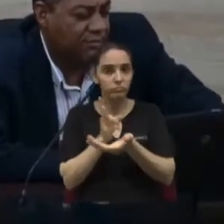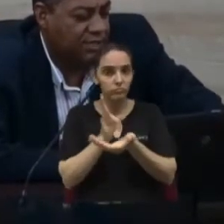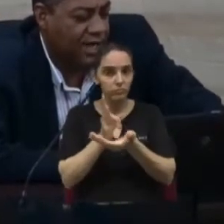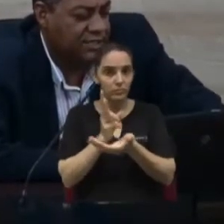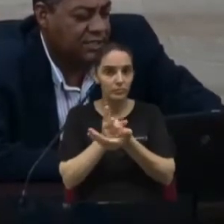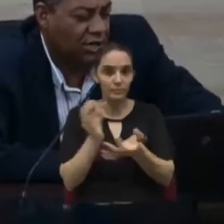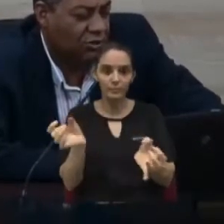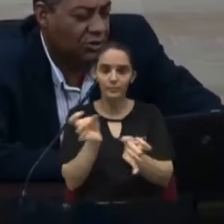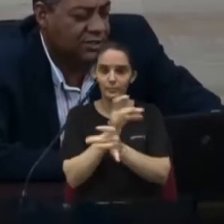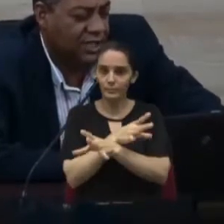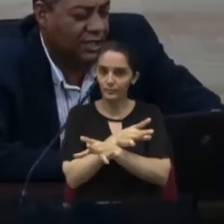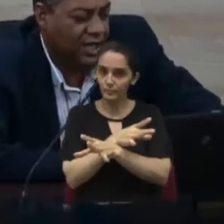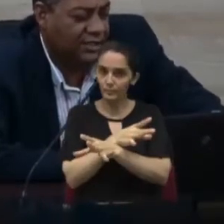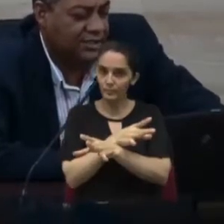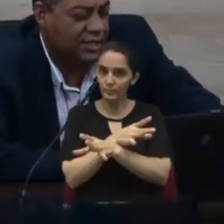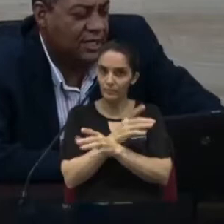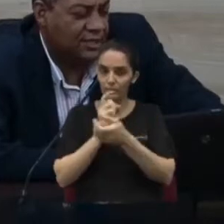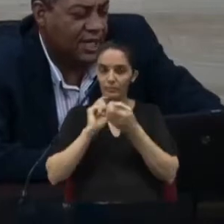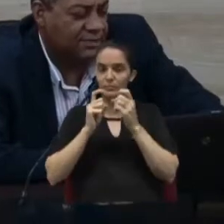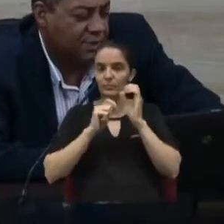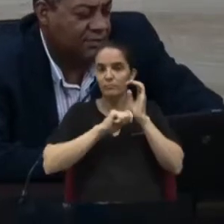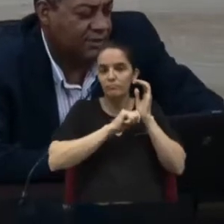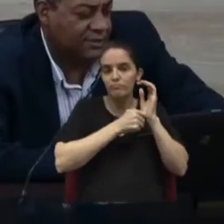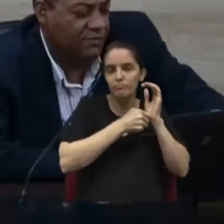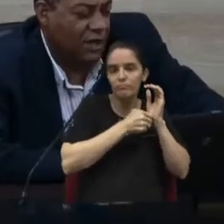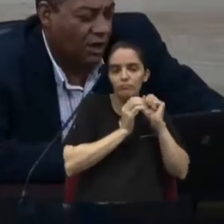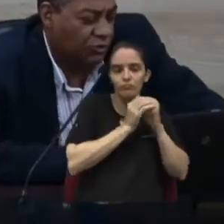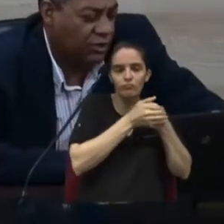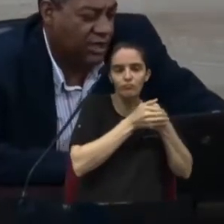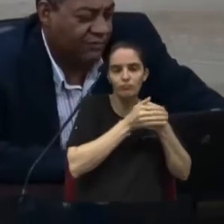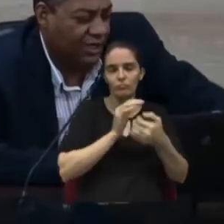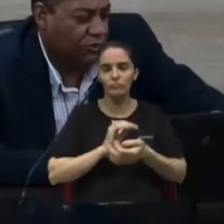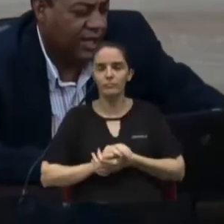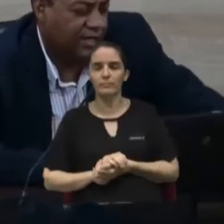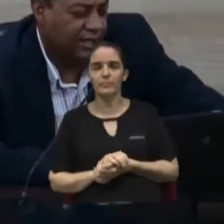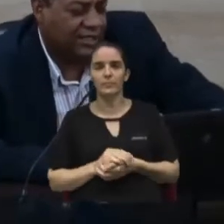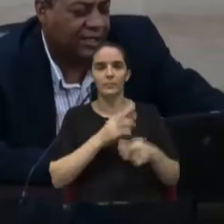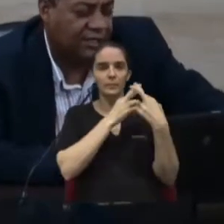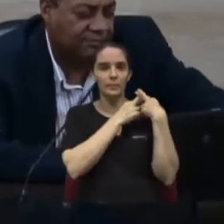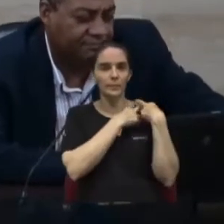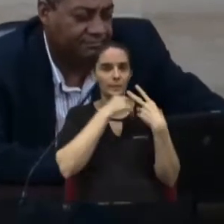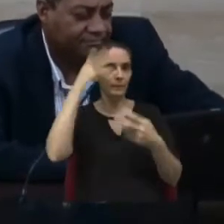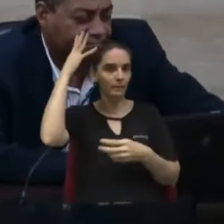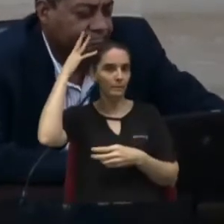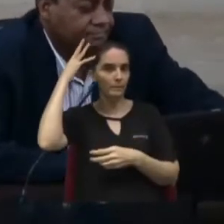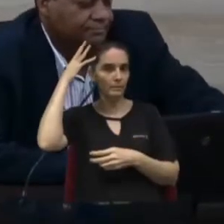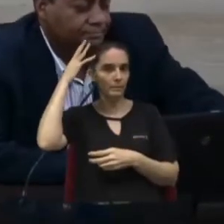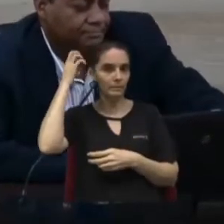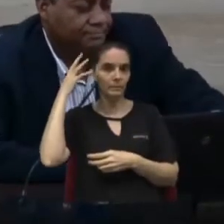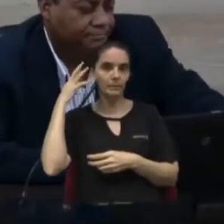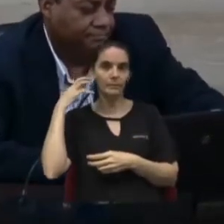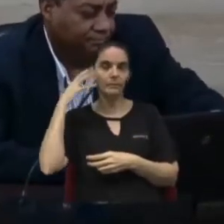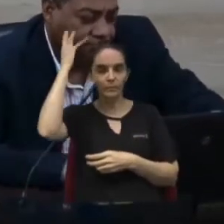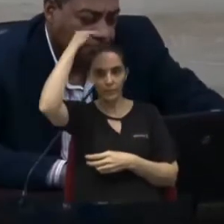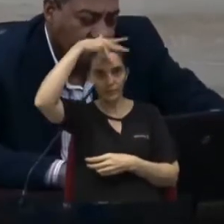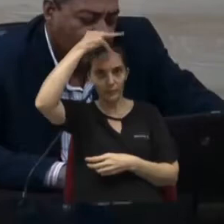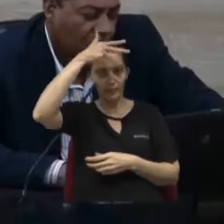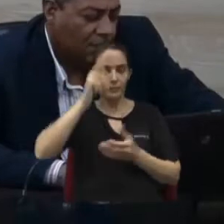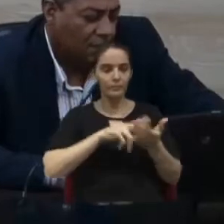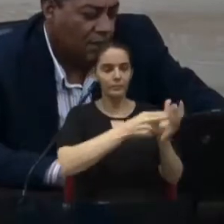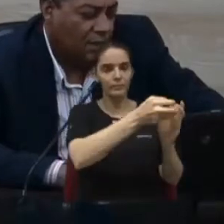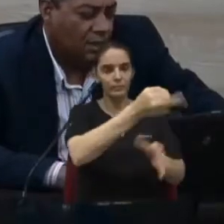da possibilidade de reuniões secretas nas mesmas. Autoria, vereadora Érica Tanque. As